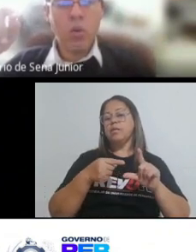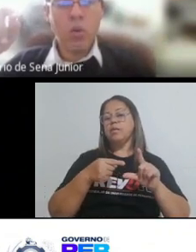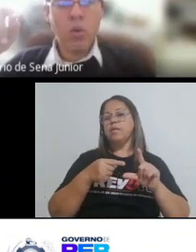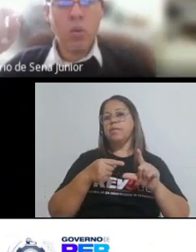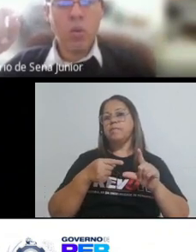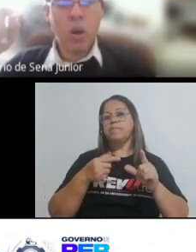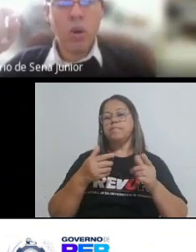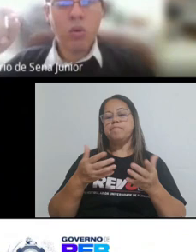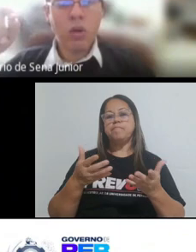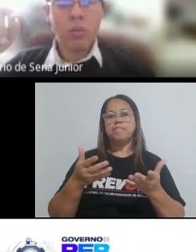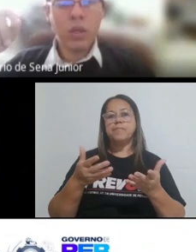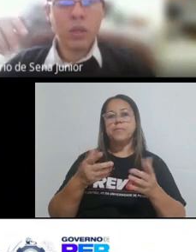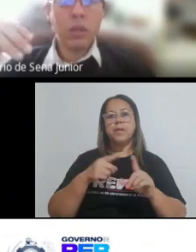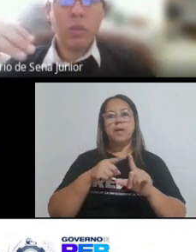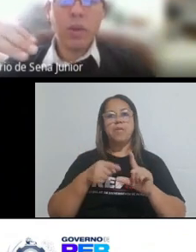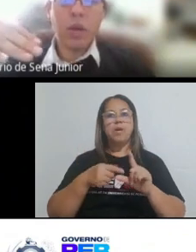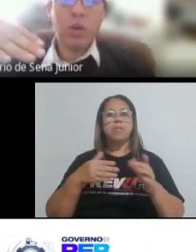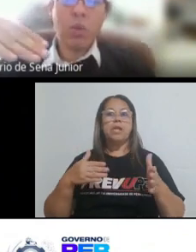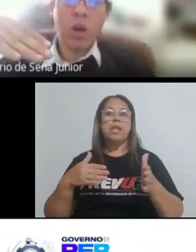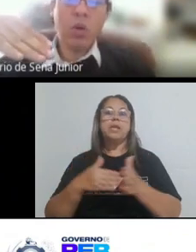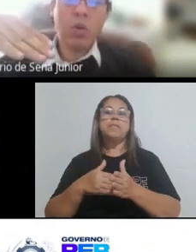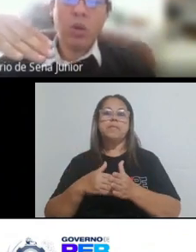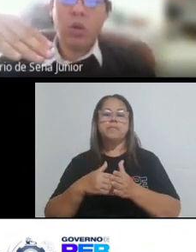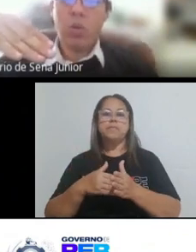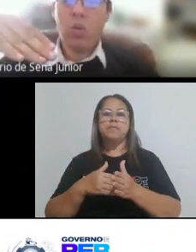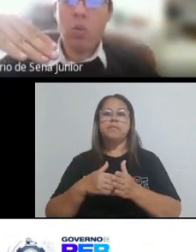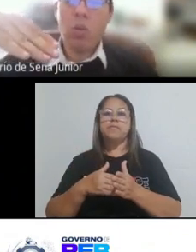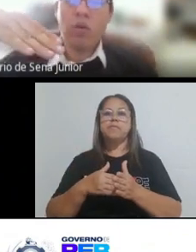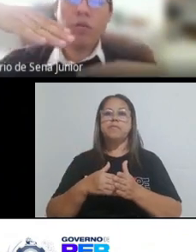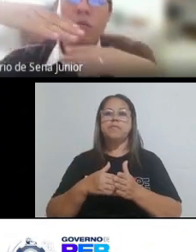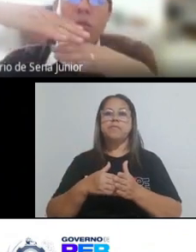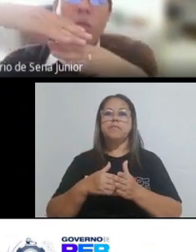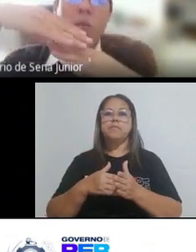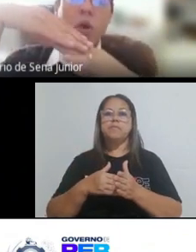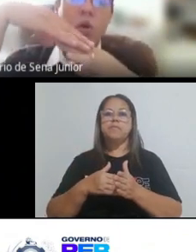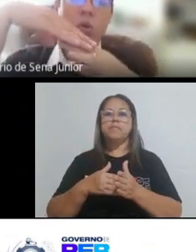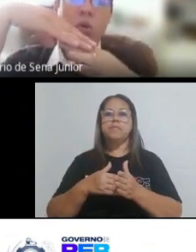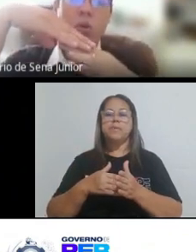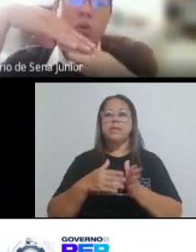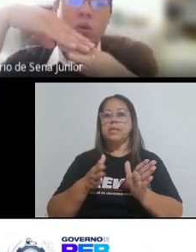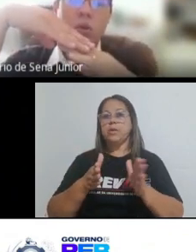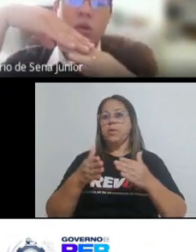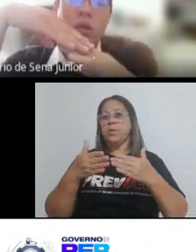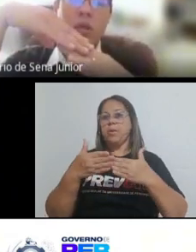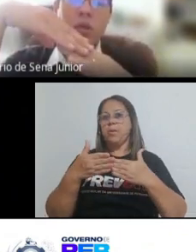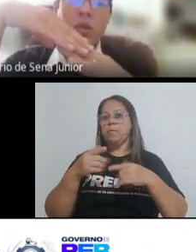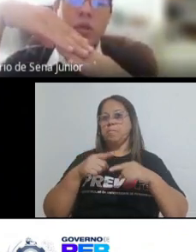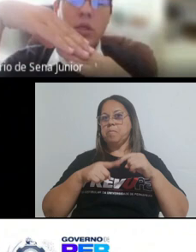ao ângulo limite para o qual o bloco